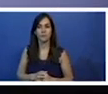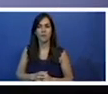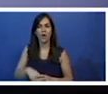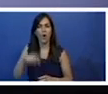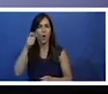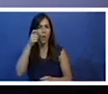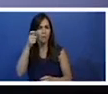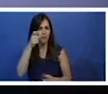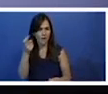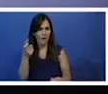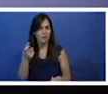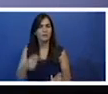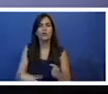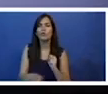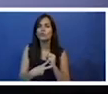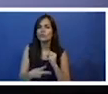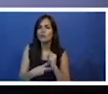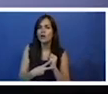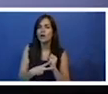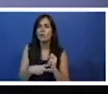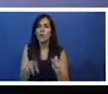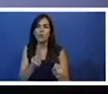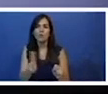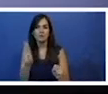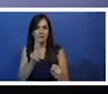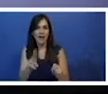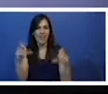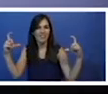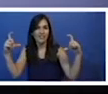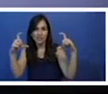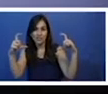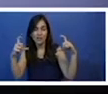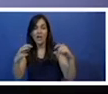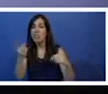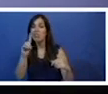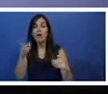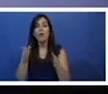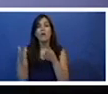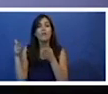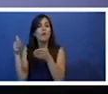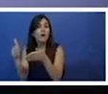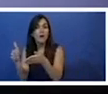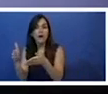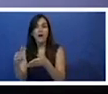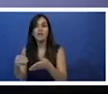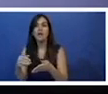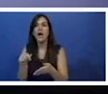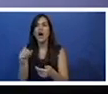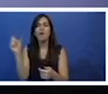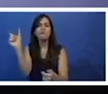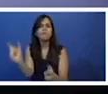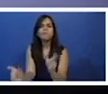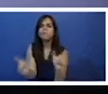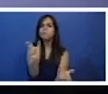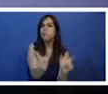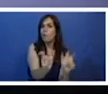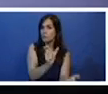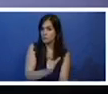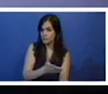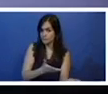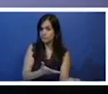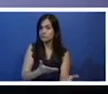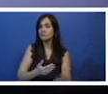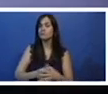Observe que as formas verbais usadas por Calvin não se referem formalmente a nenhum ser que realize essa